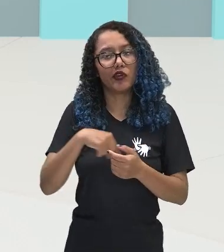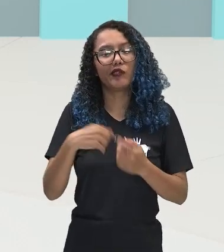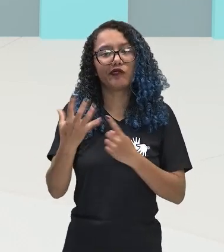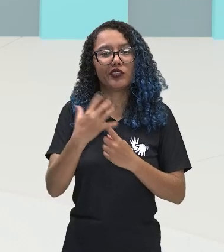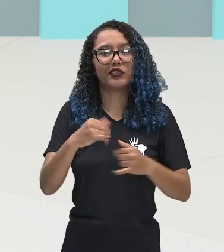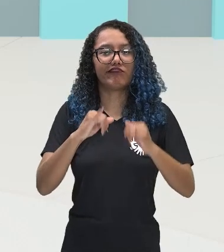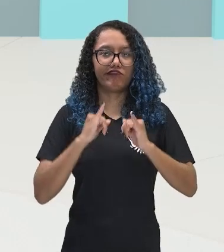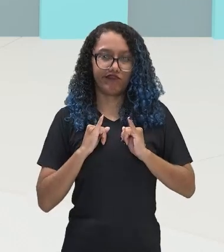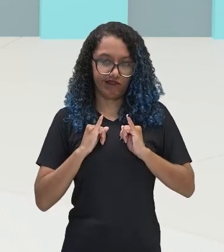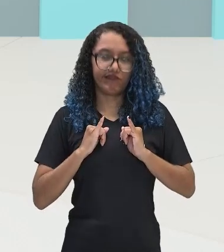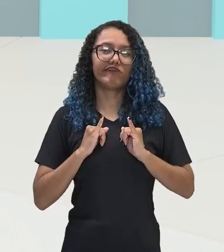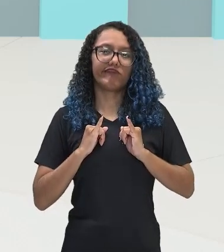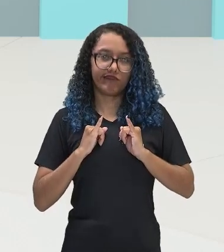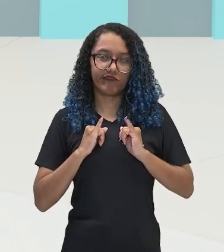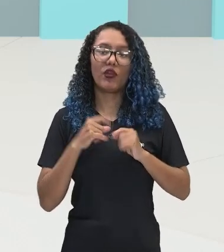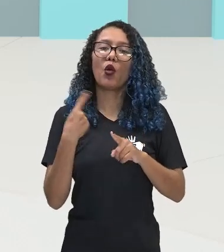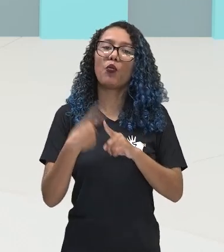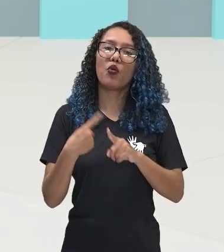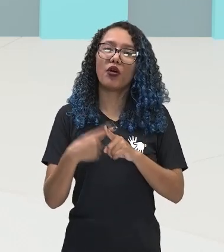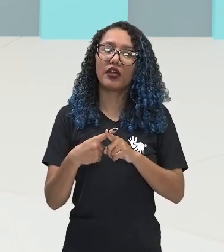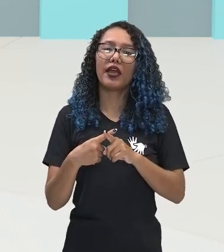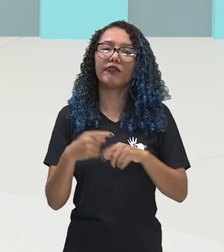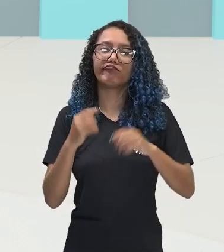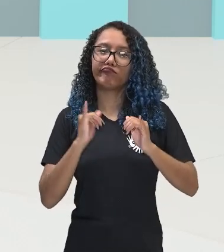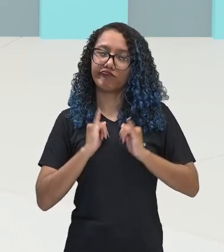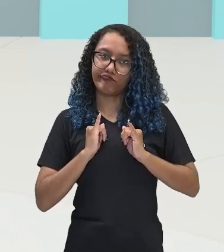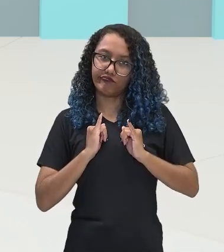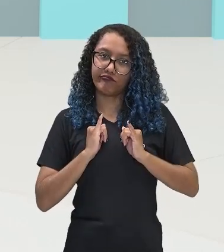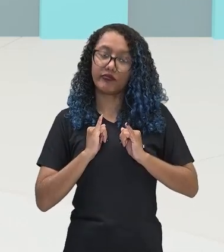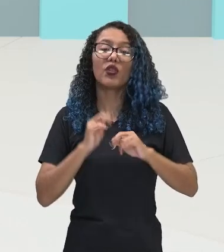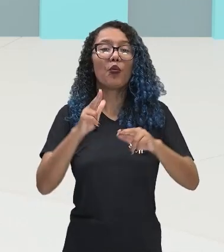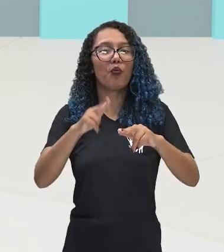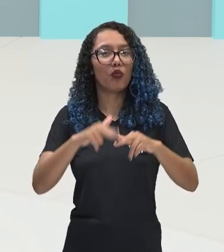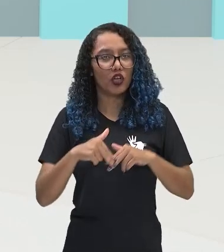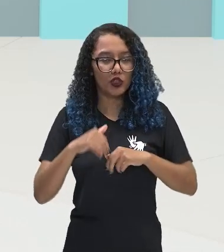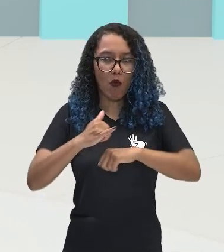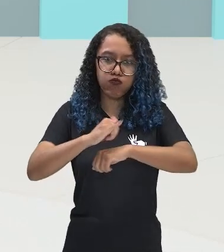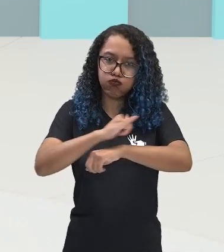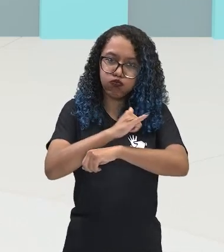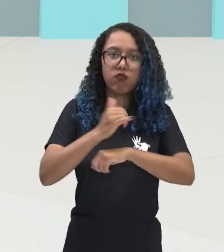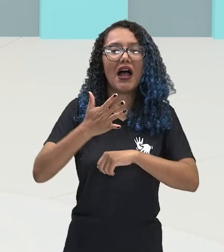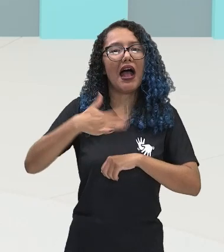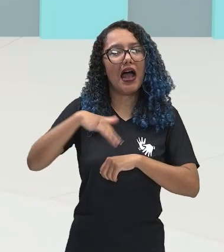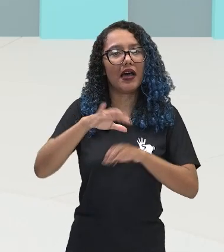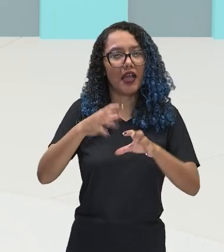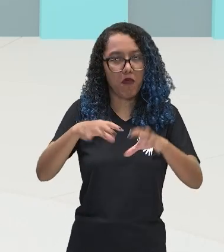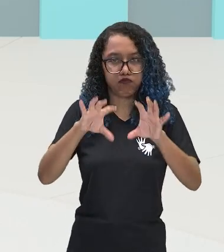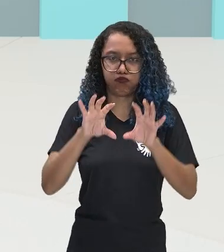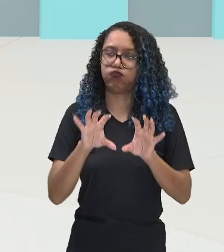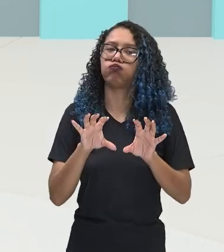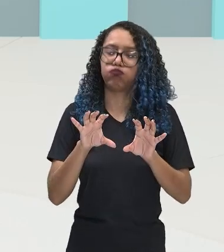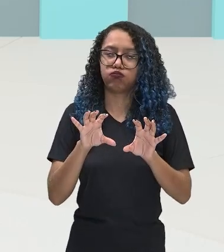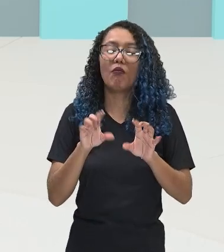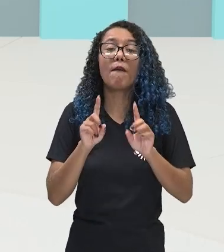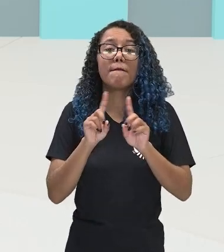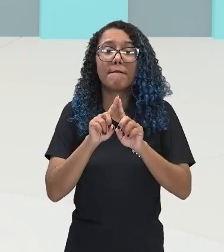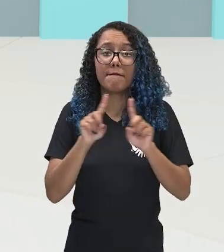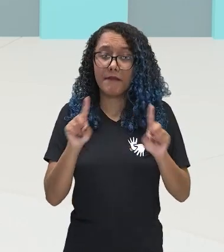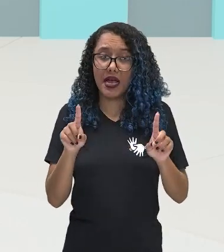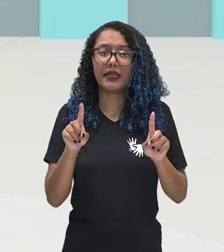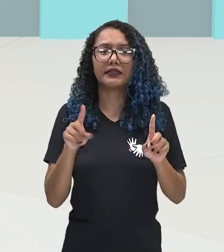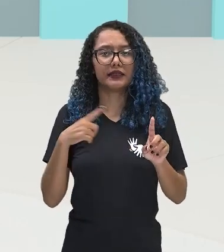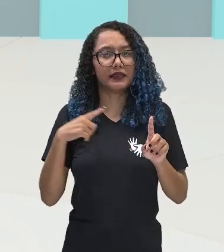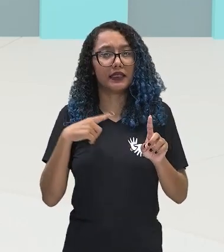sedentarismo então por isso mesmo que a gente acumula muita gordura nessa região certo mas ela tem um